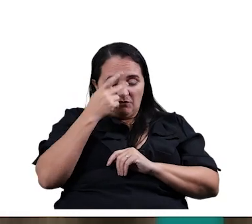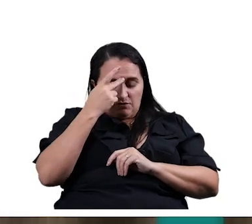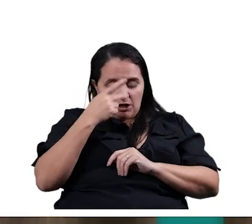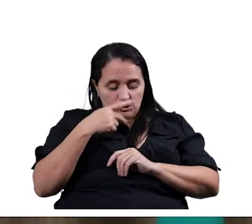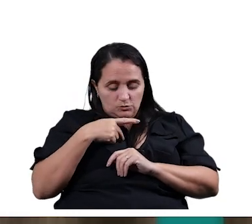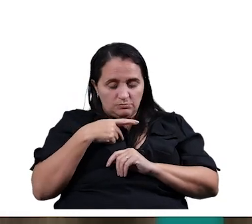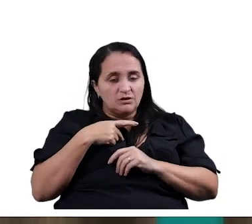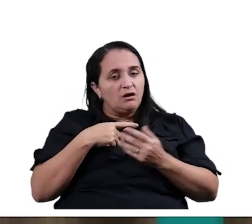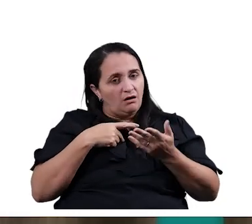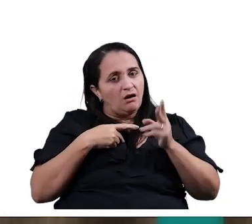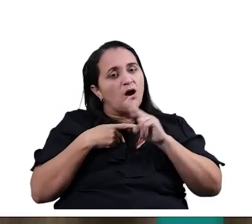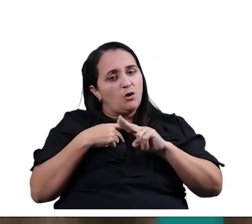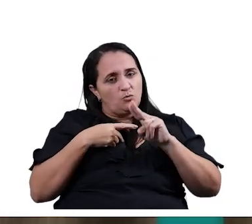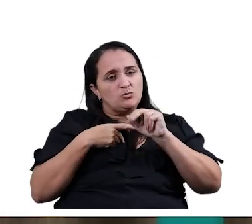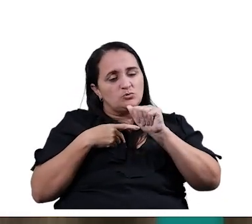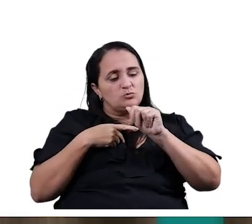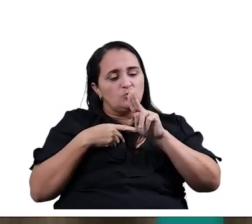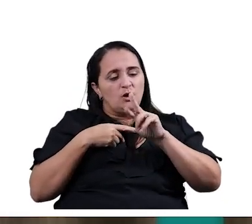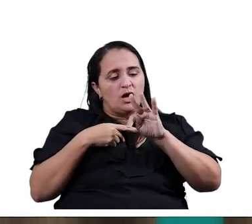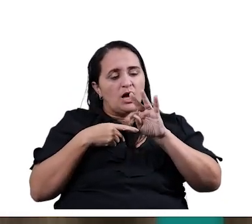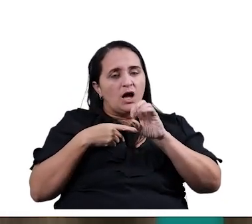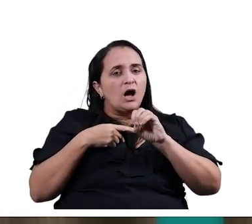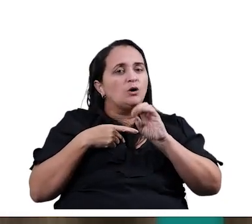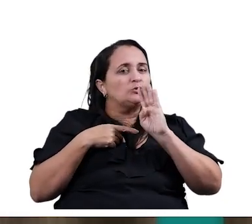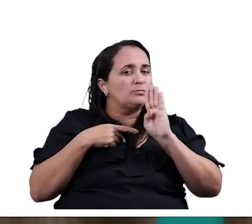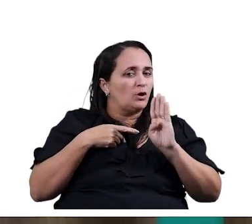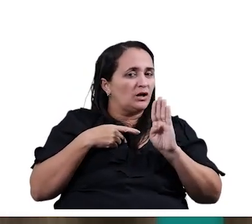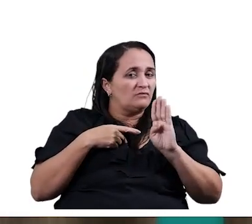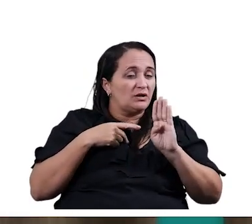vida. Mas, se for uma